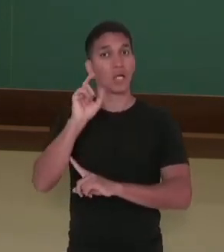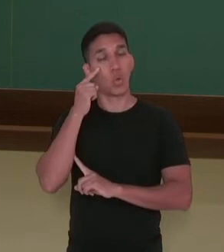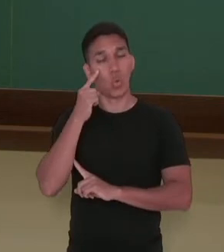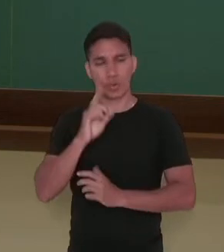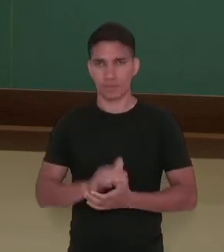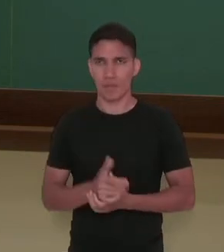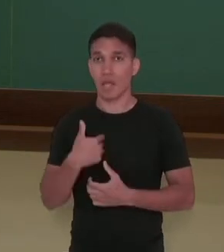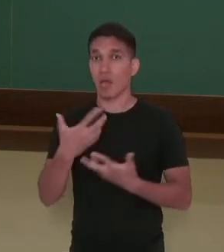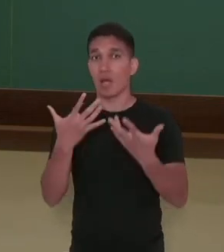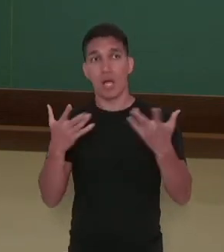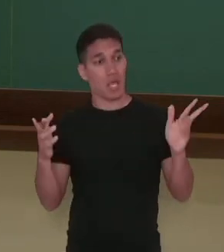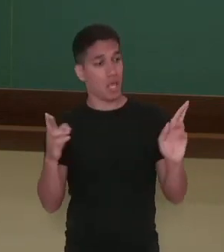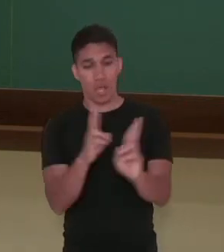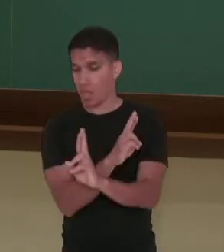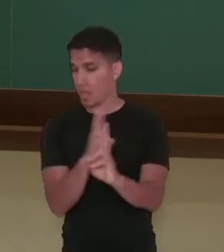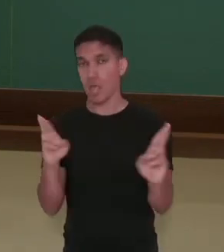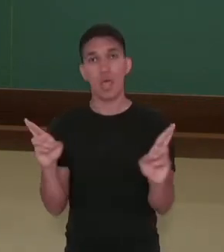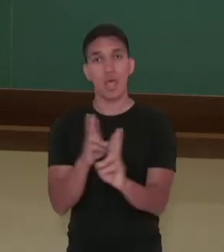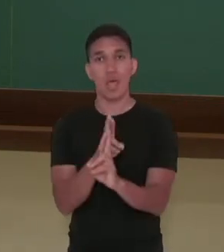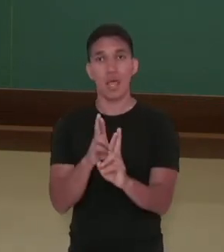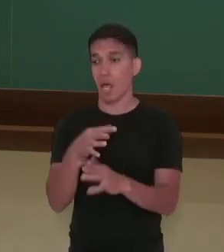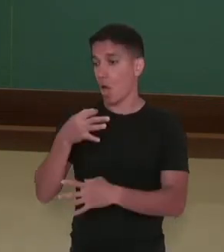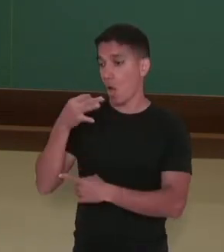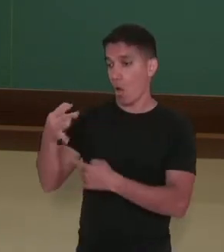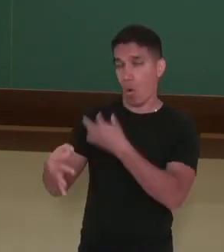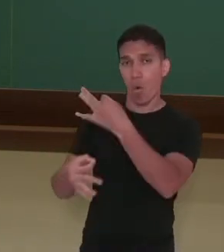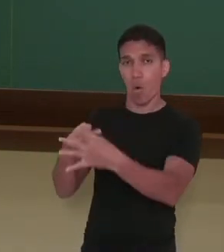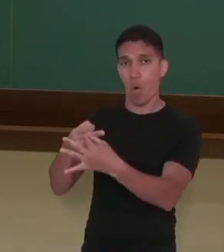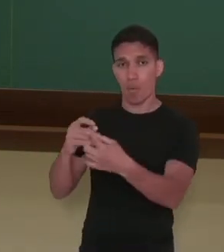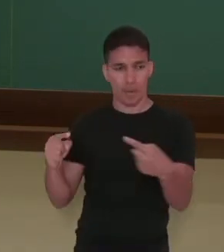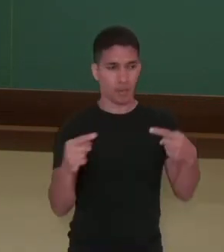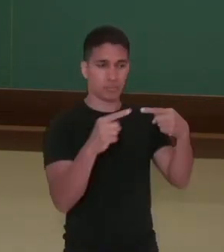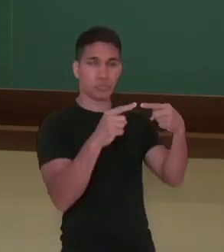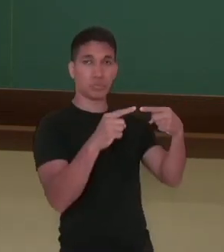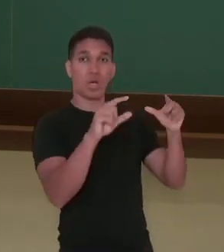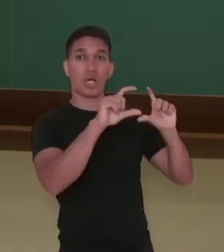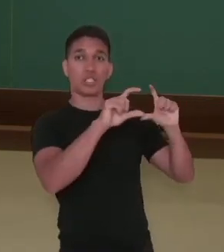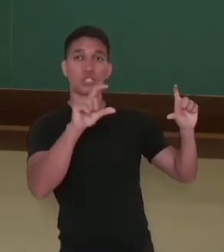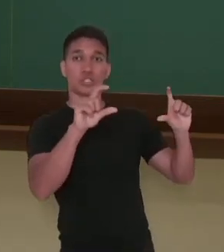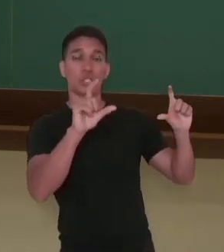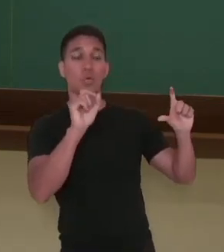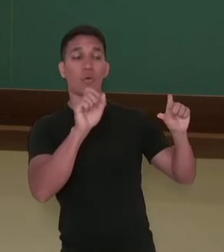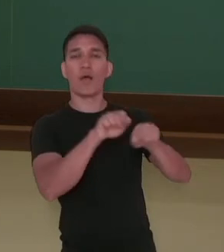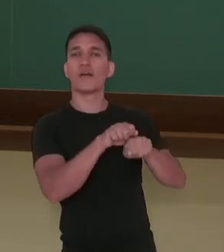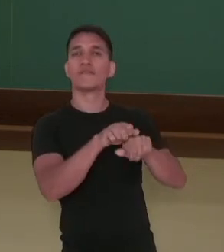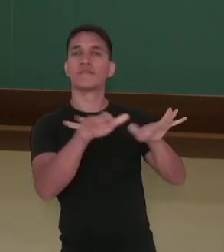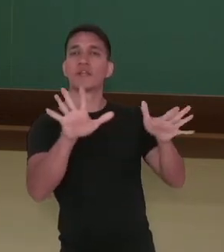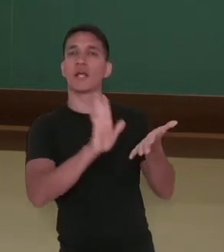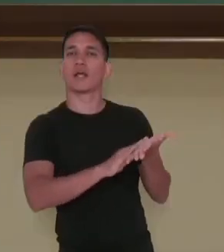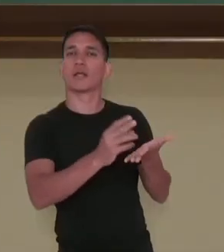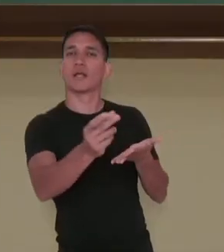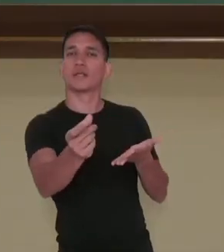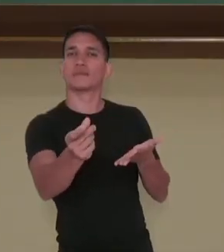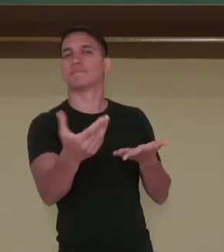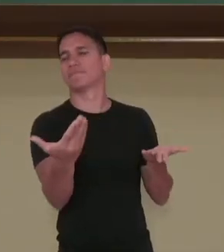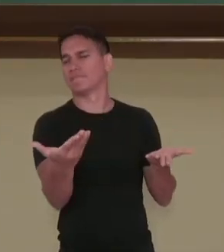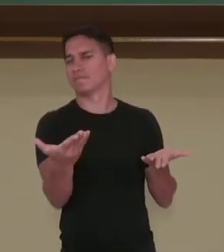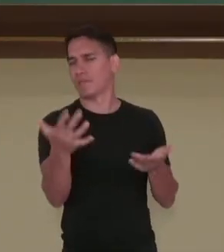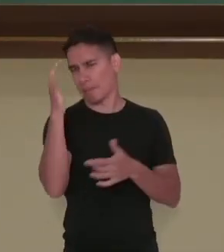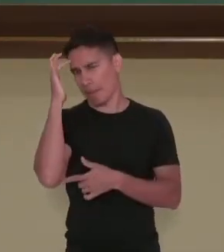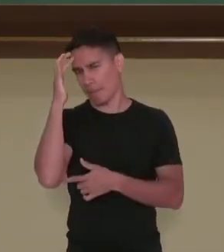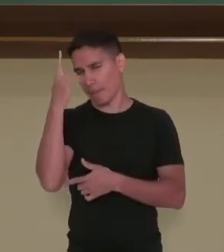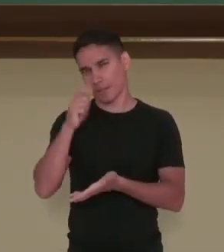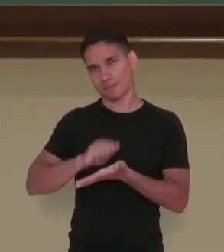quero relacionar esta opinião ao título, a viralização do senso comum. Pensa